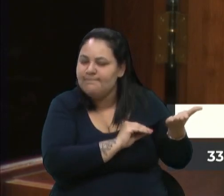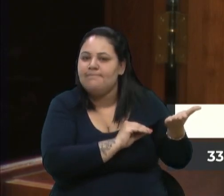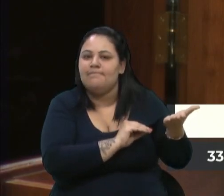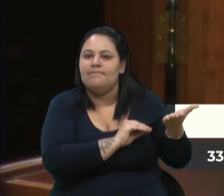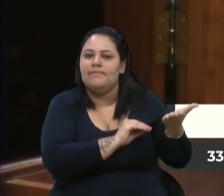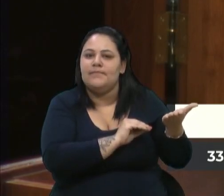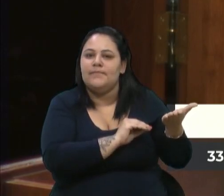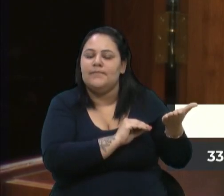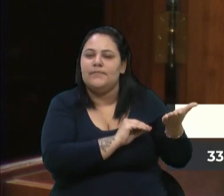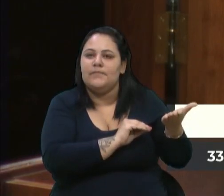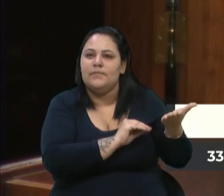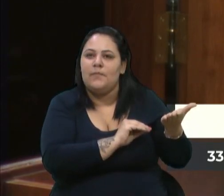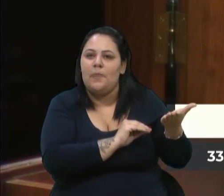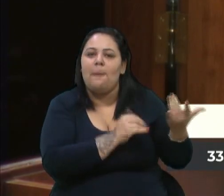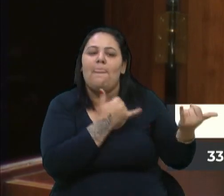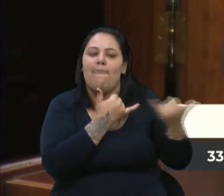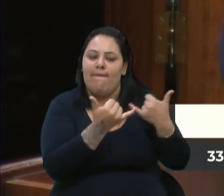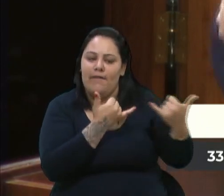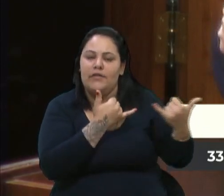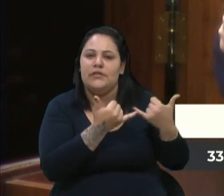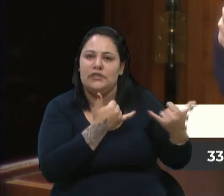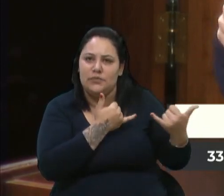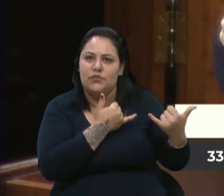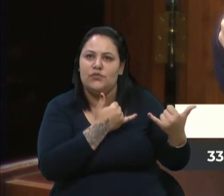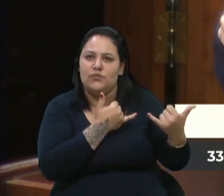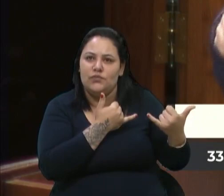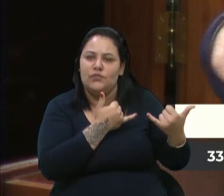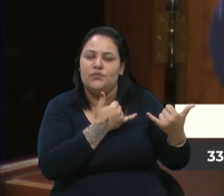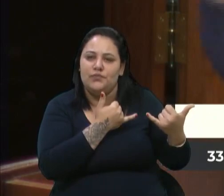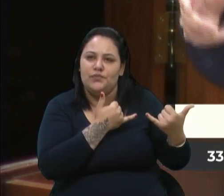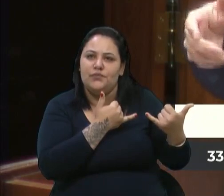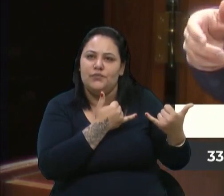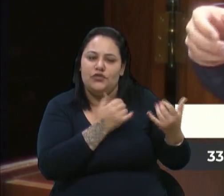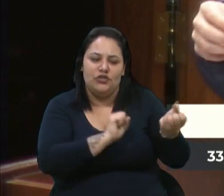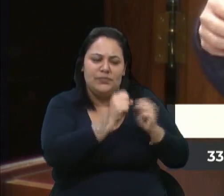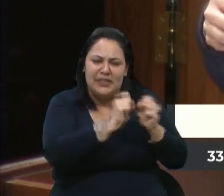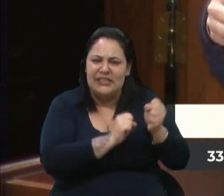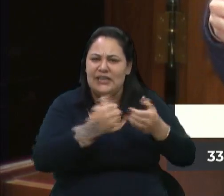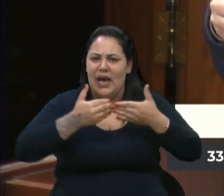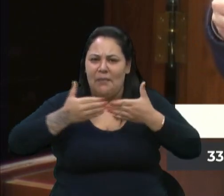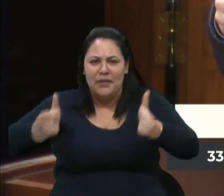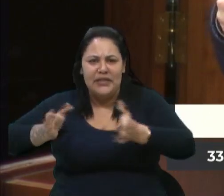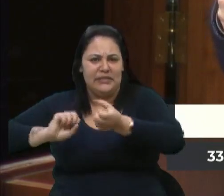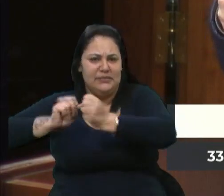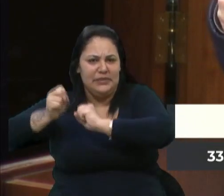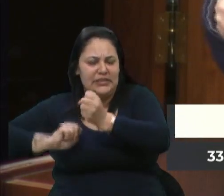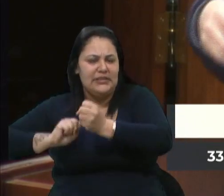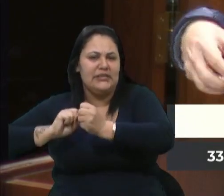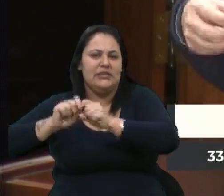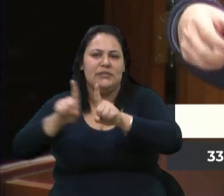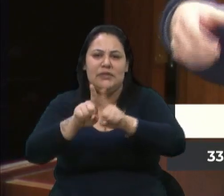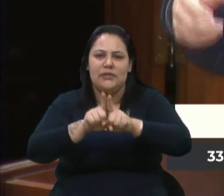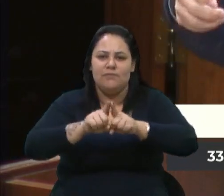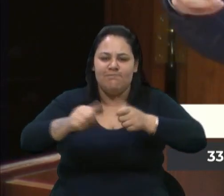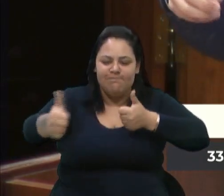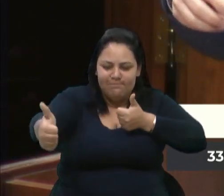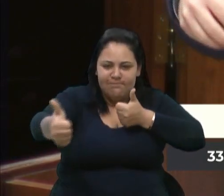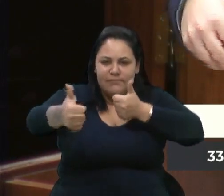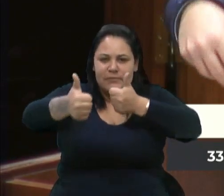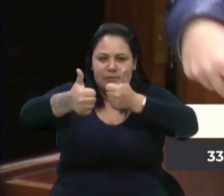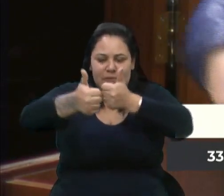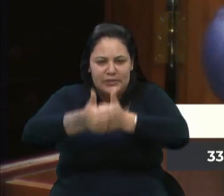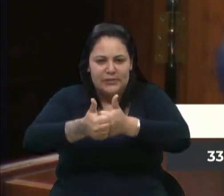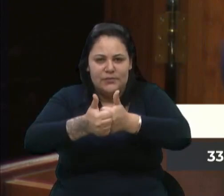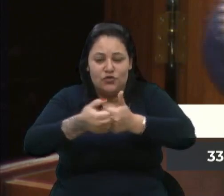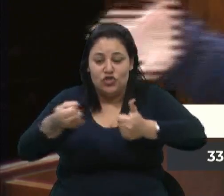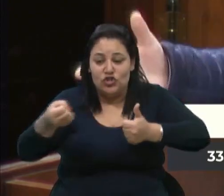que são exemplo de captação de empresas, de abertura de empresas, de aproximação dessas